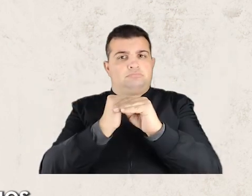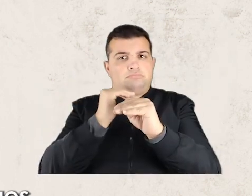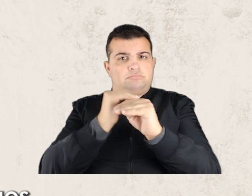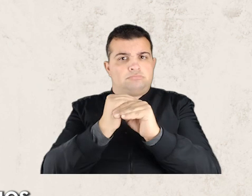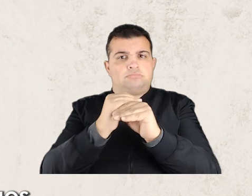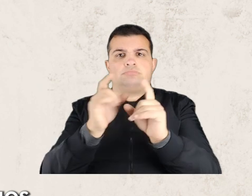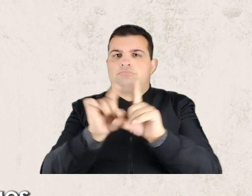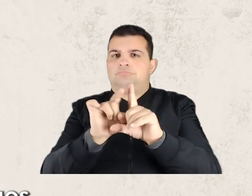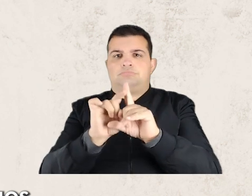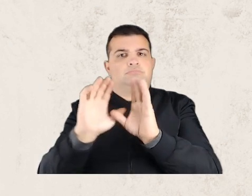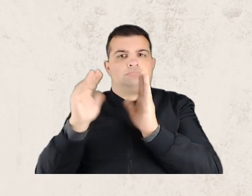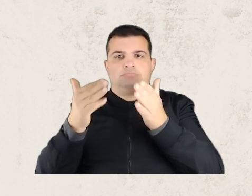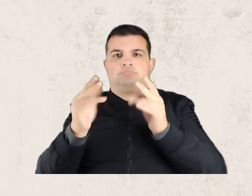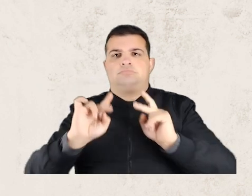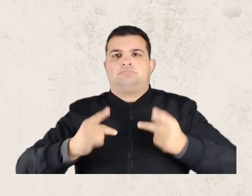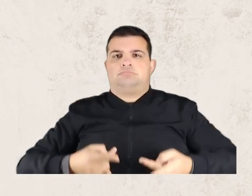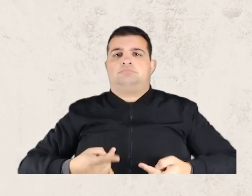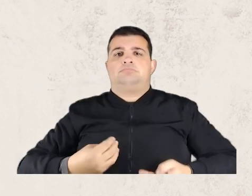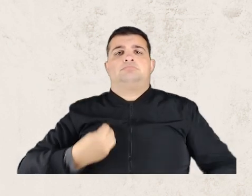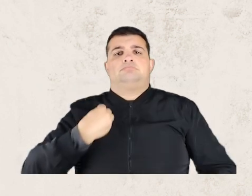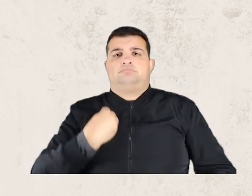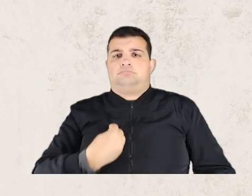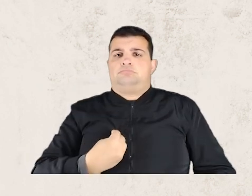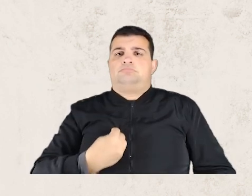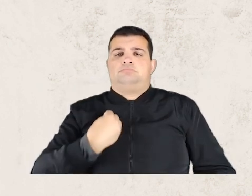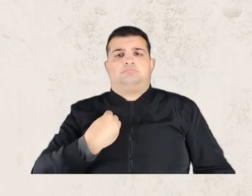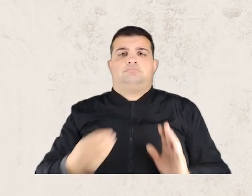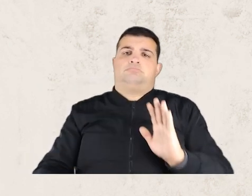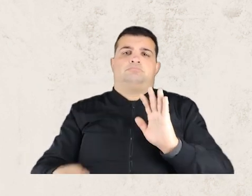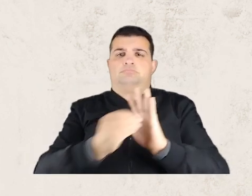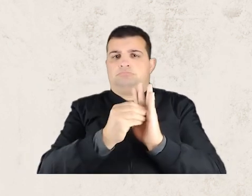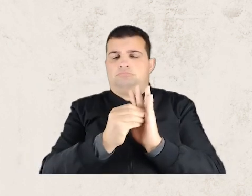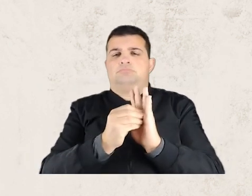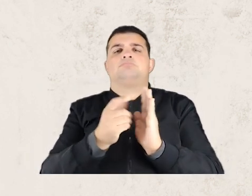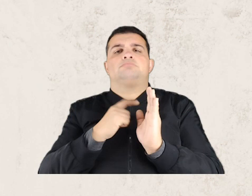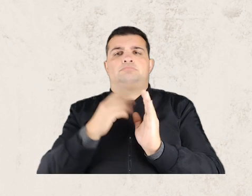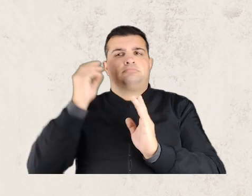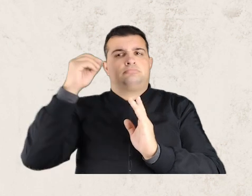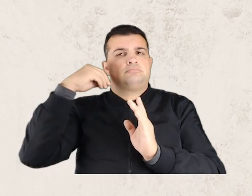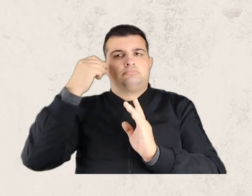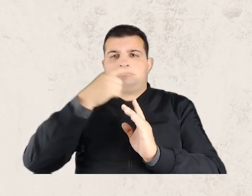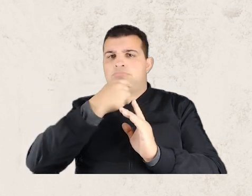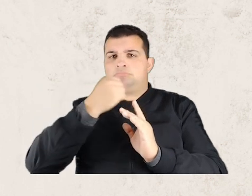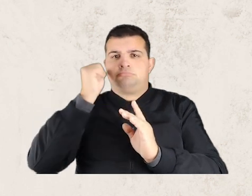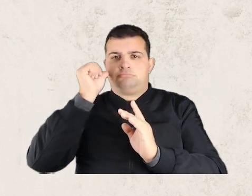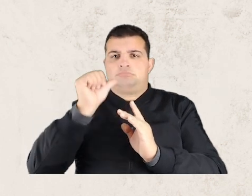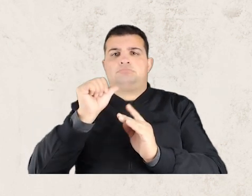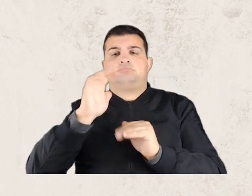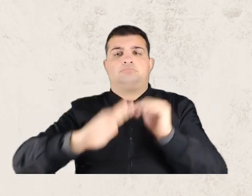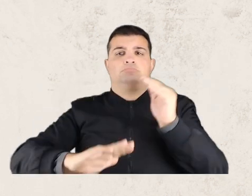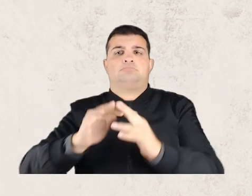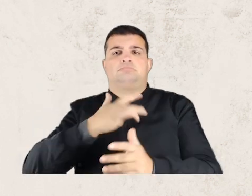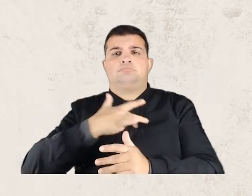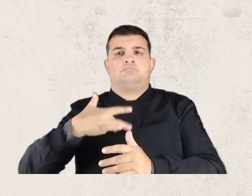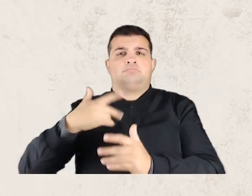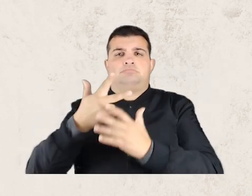das psicólogas e psicólogos será baseado no respeito e na promoção da liberdade, da dignidade, da igualdade